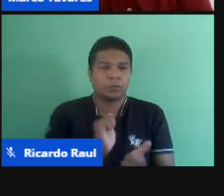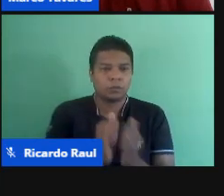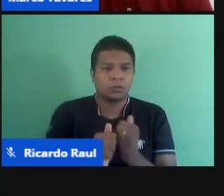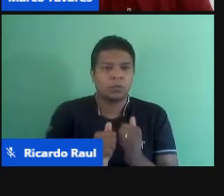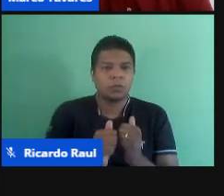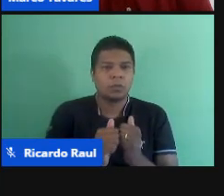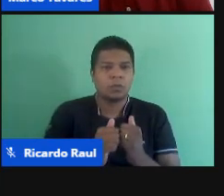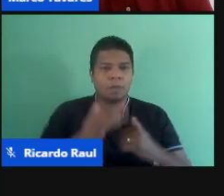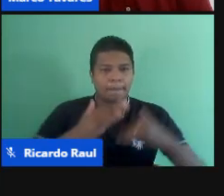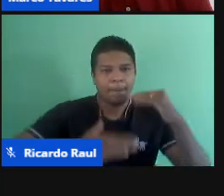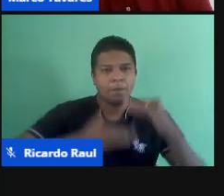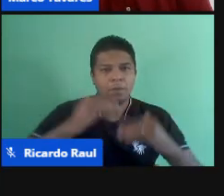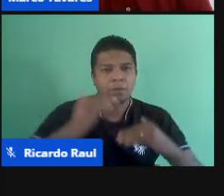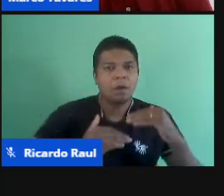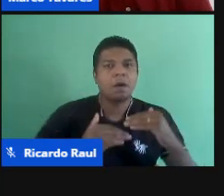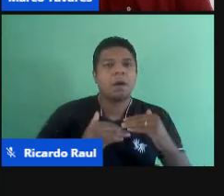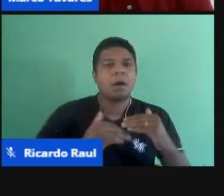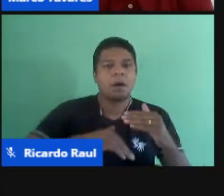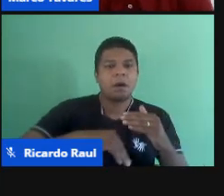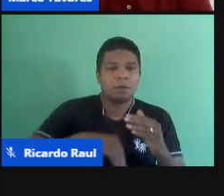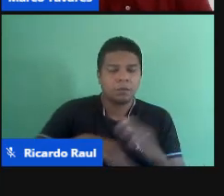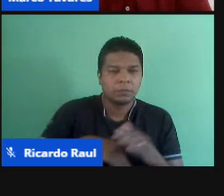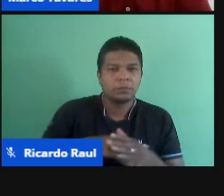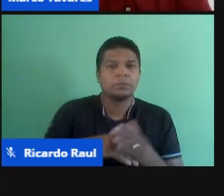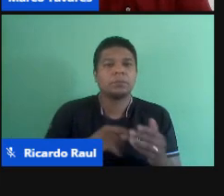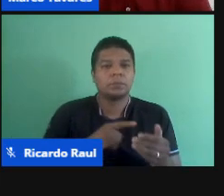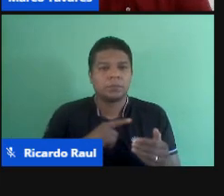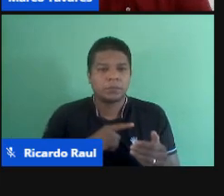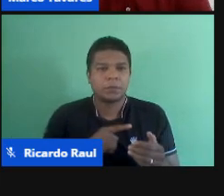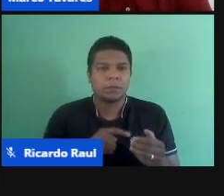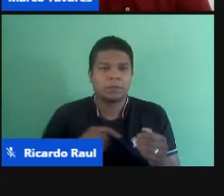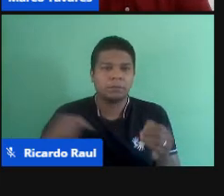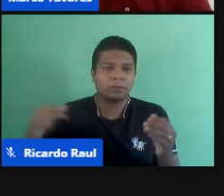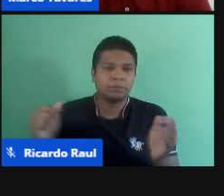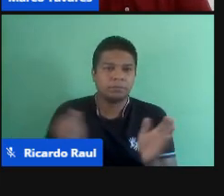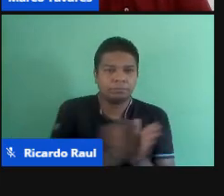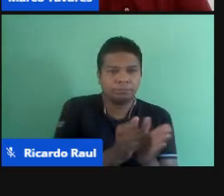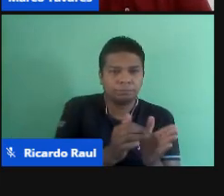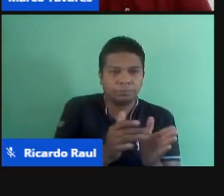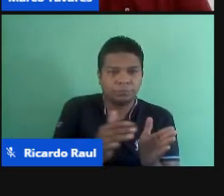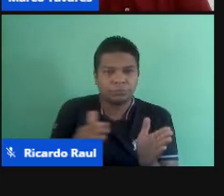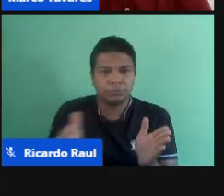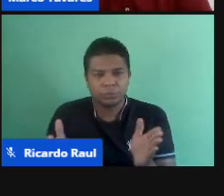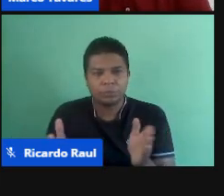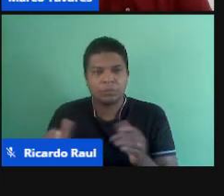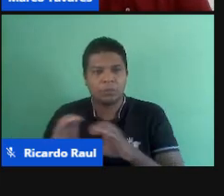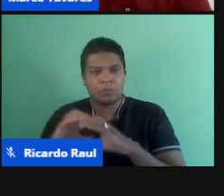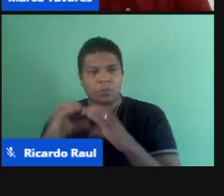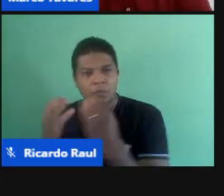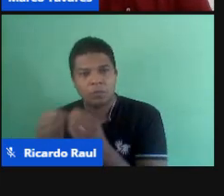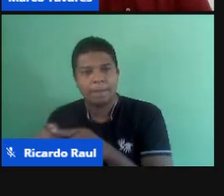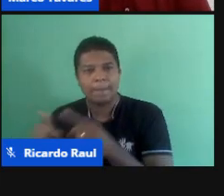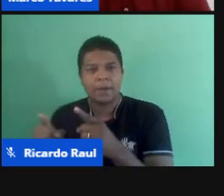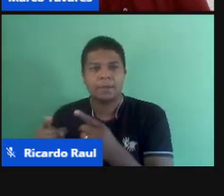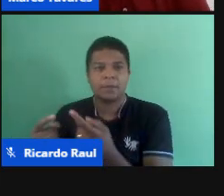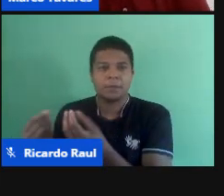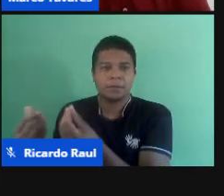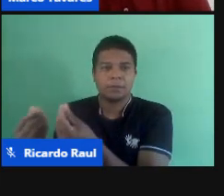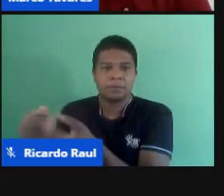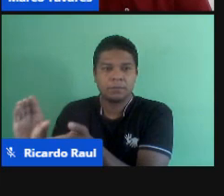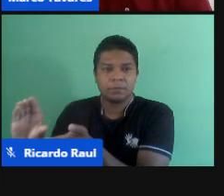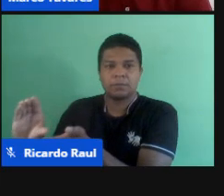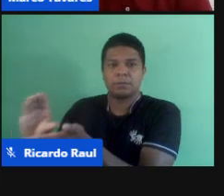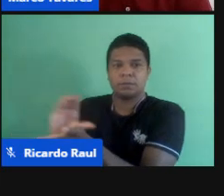né? Ele tem que trabalhar aquele período para o clube, mas ele tem que receber aquele valor estipulado em